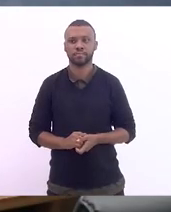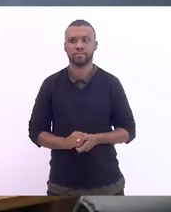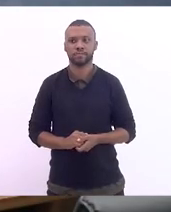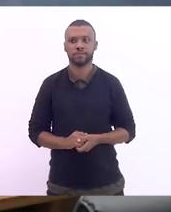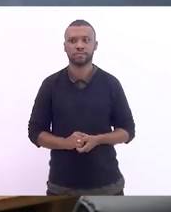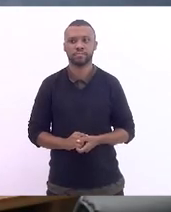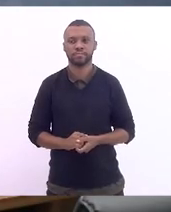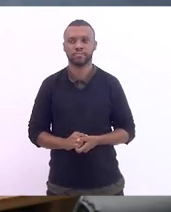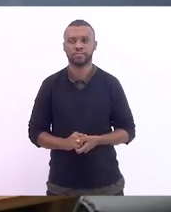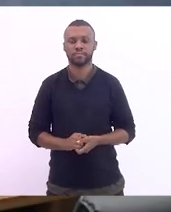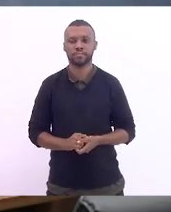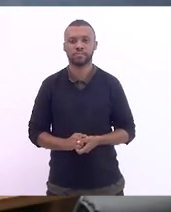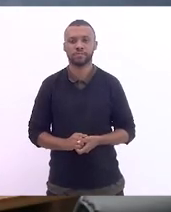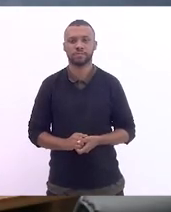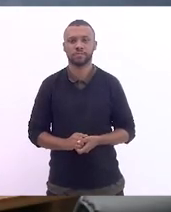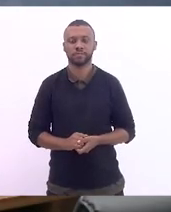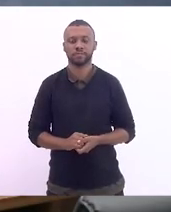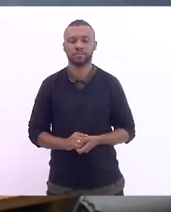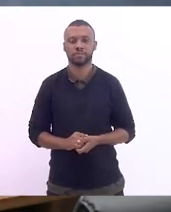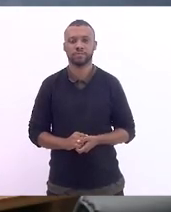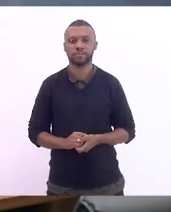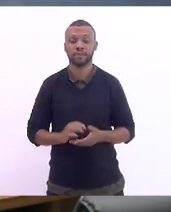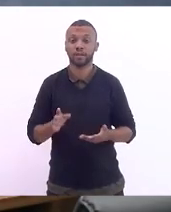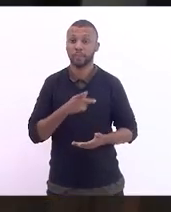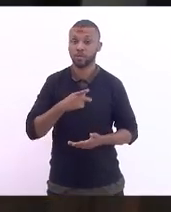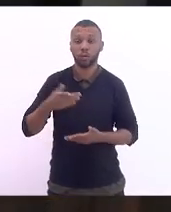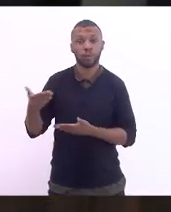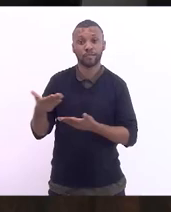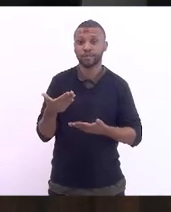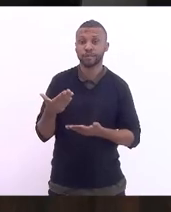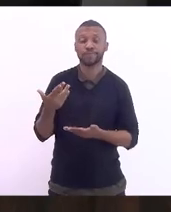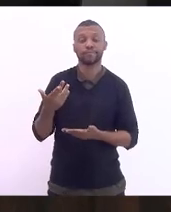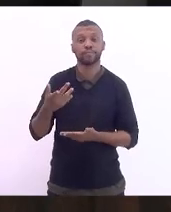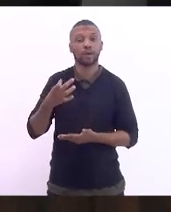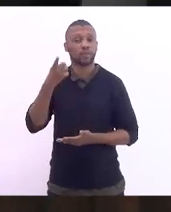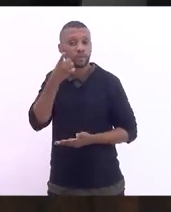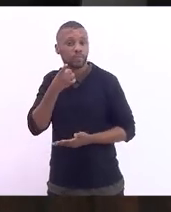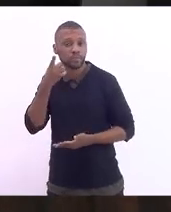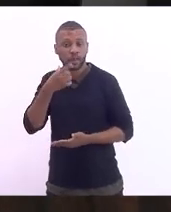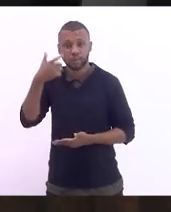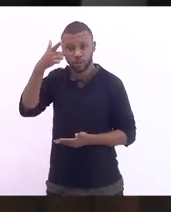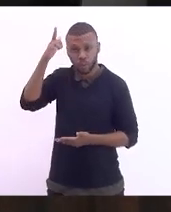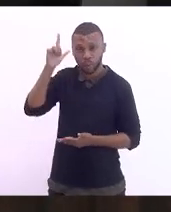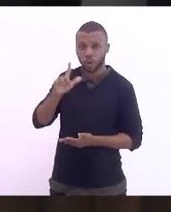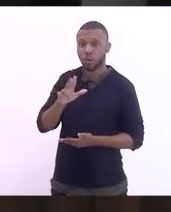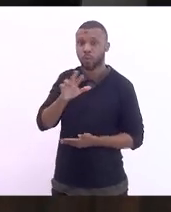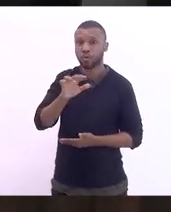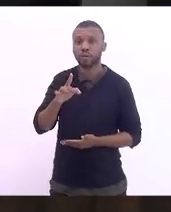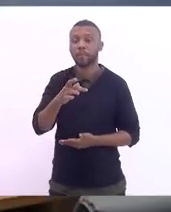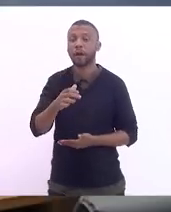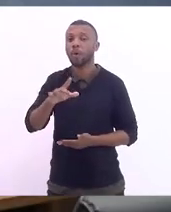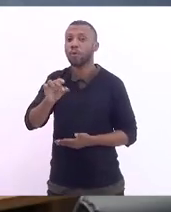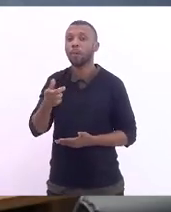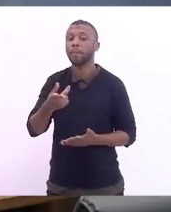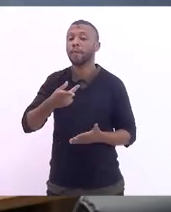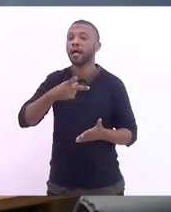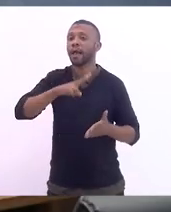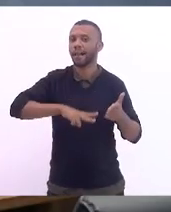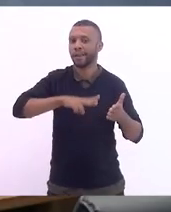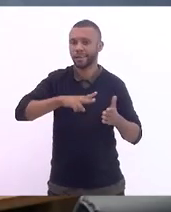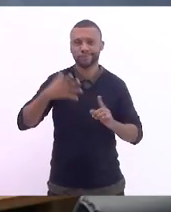a aprender a presidente da convida o senhor Deputado Luiz Paulo fazer uso da fala